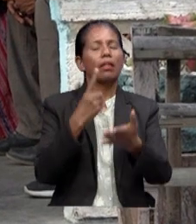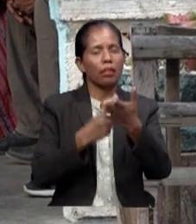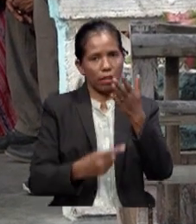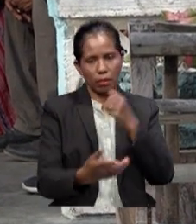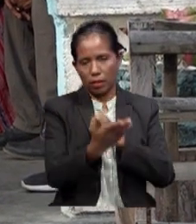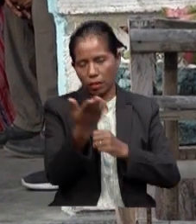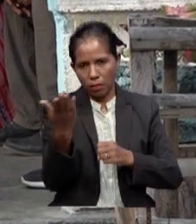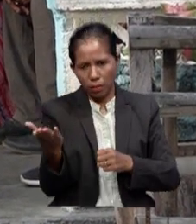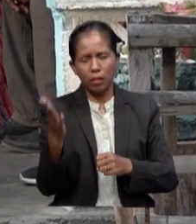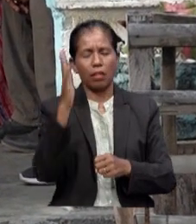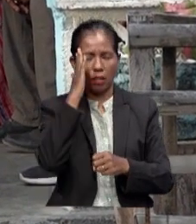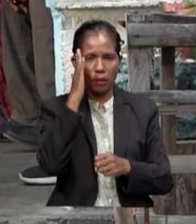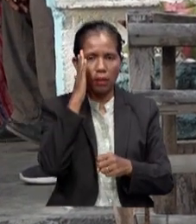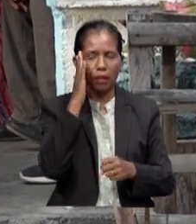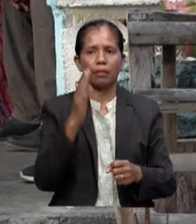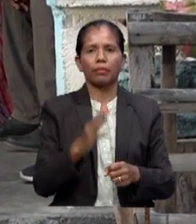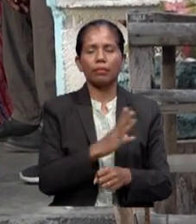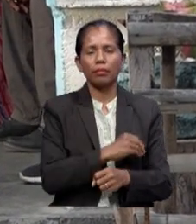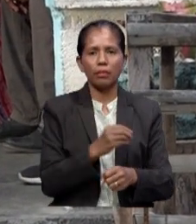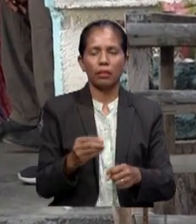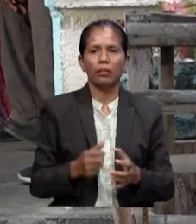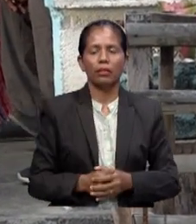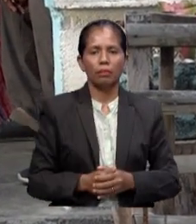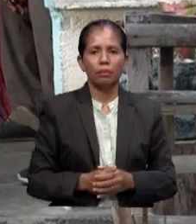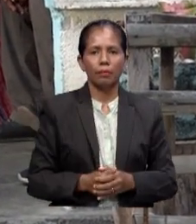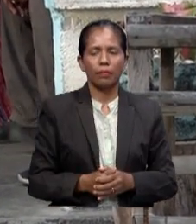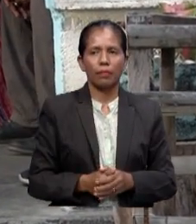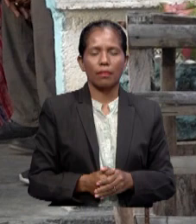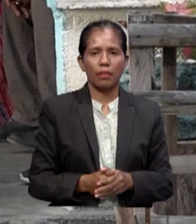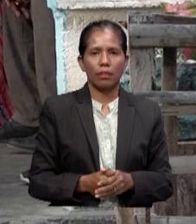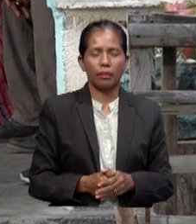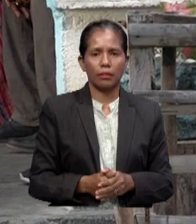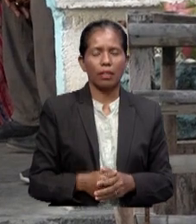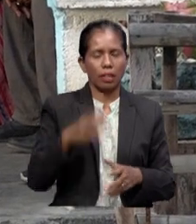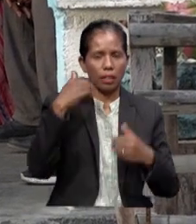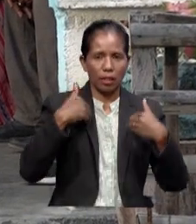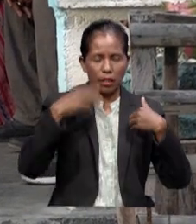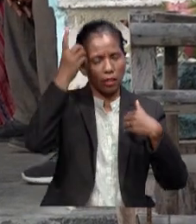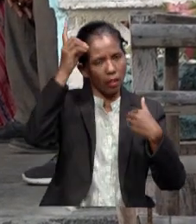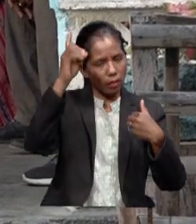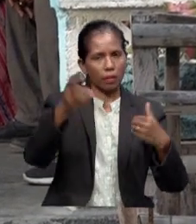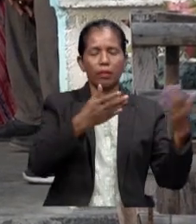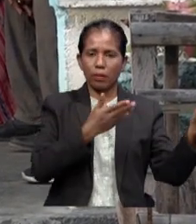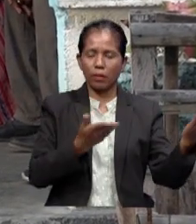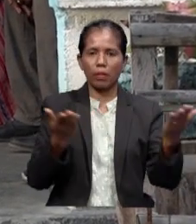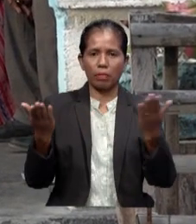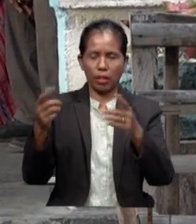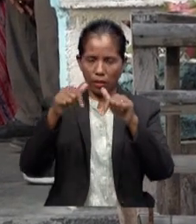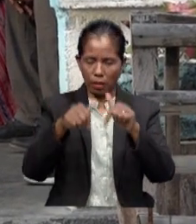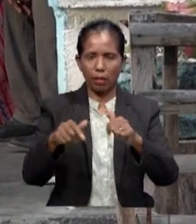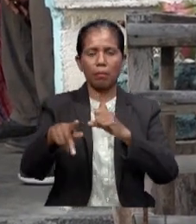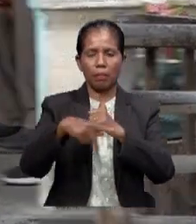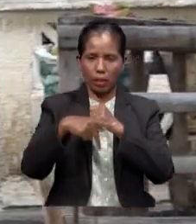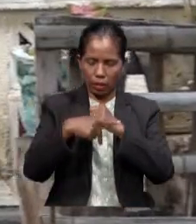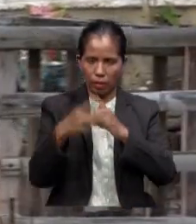ir a Hanoi. Mei ela, a dolor e mais perdido, a me